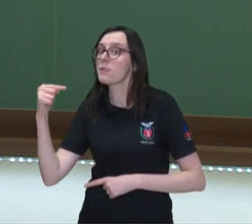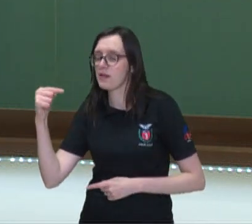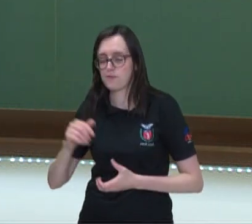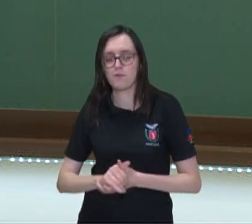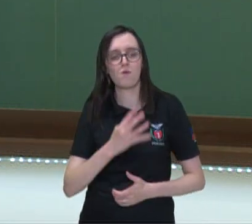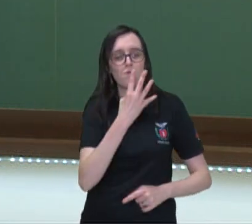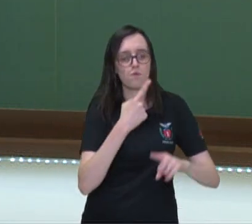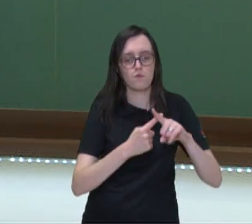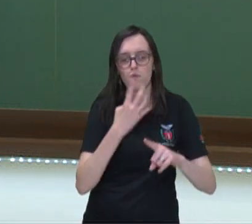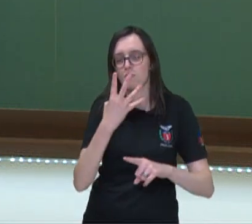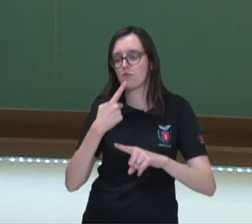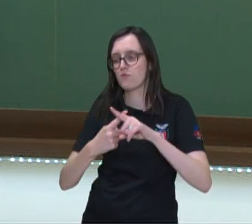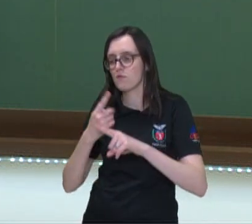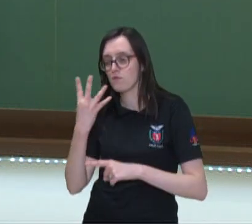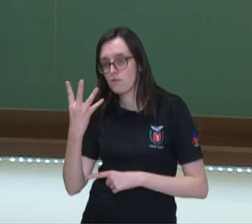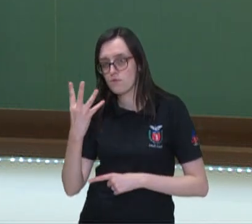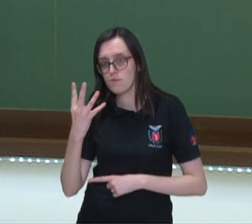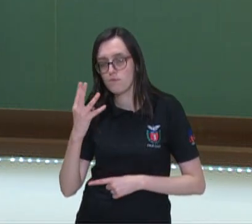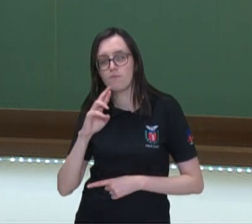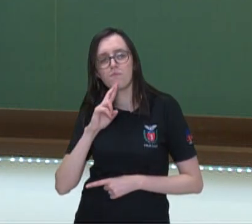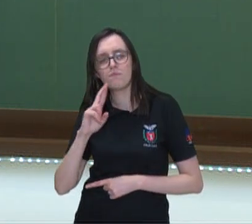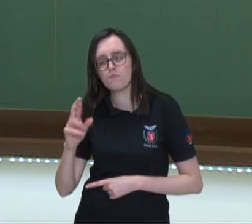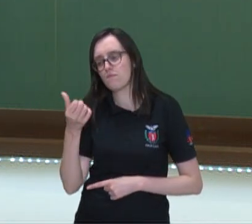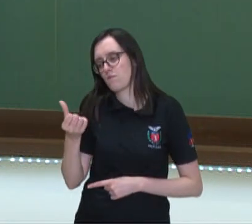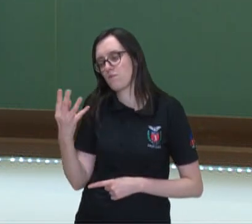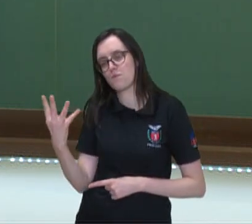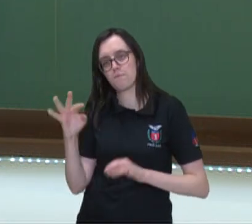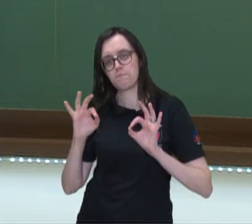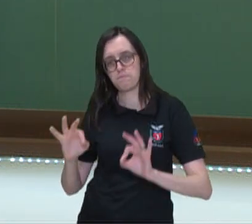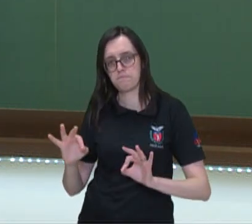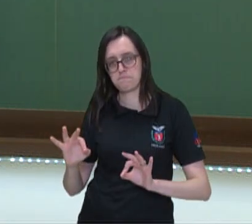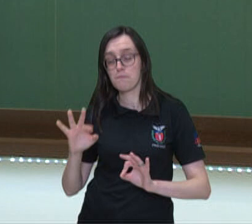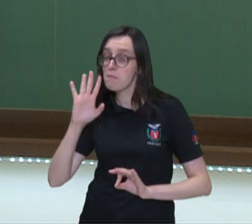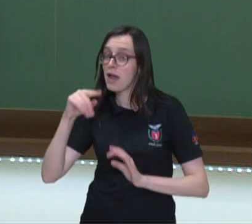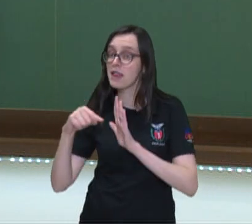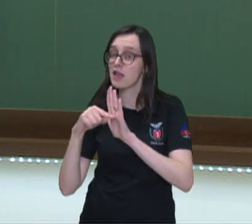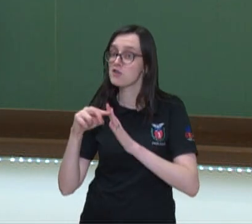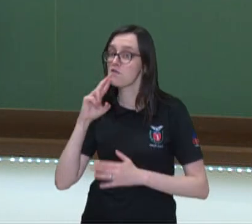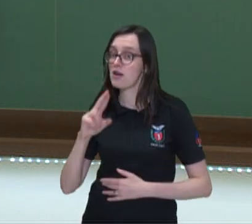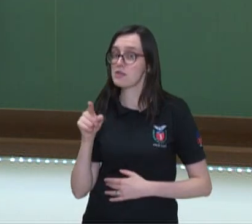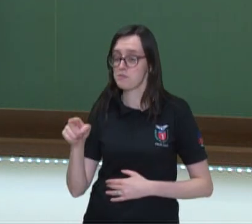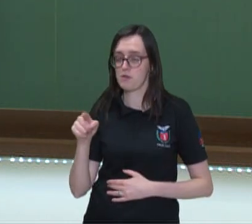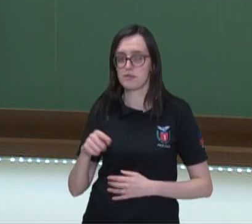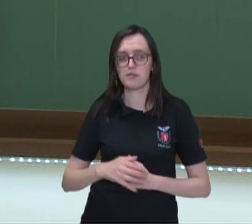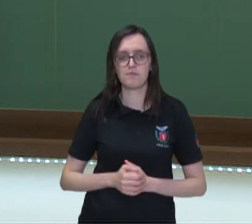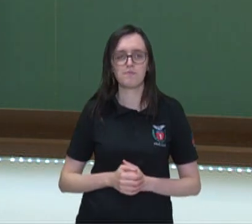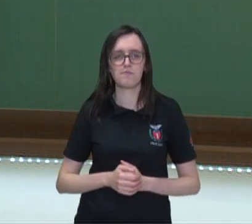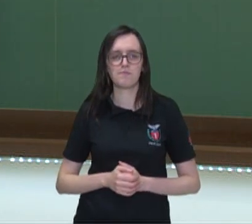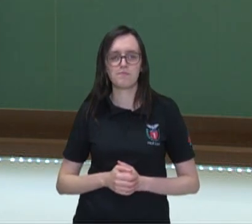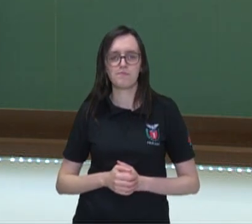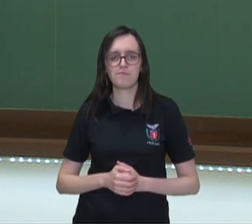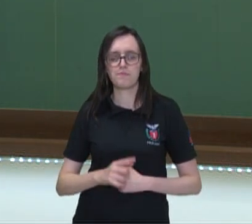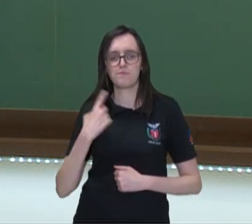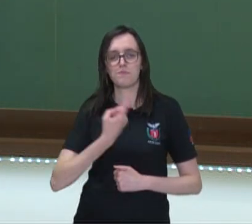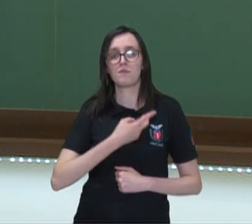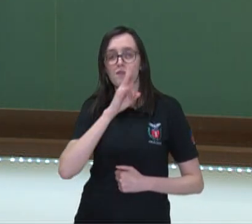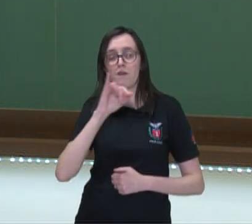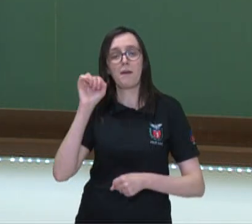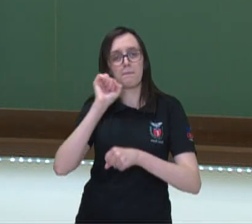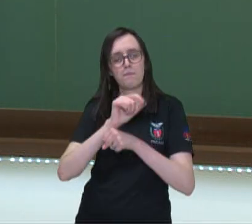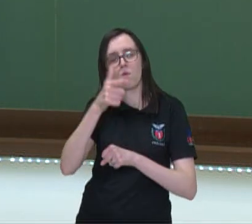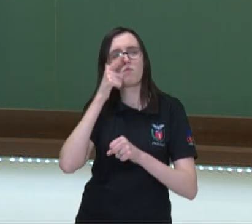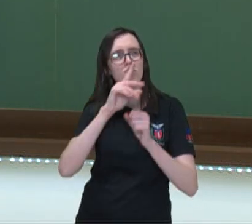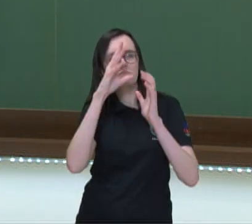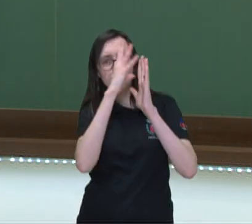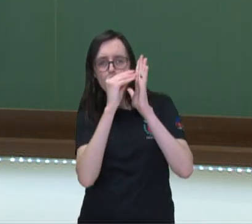4 vezes 4 vezes 4 é 64. Beleza? Então agora, nós vamos fazer uma pausa para